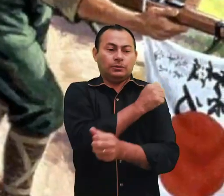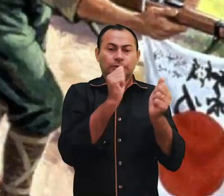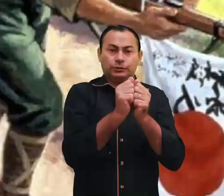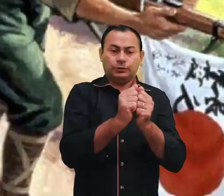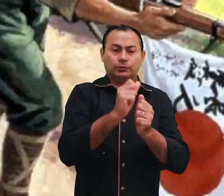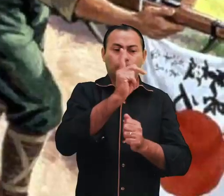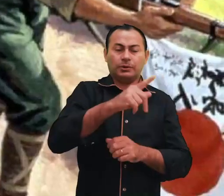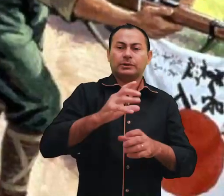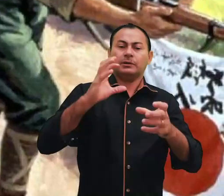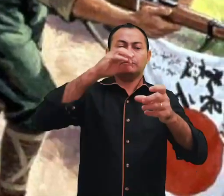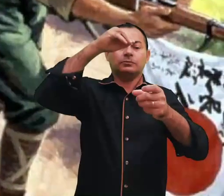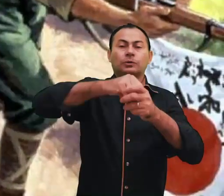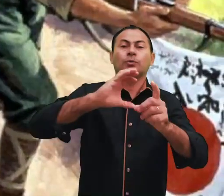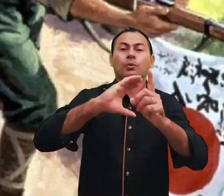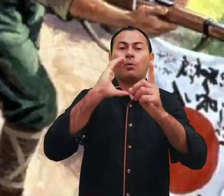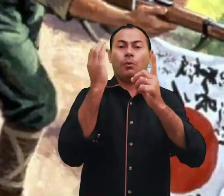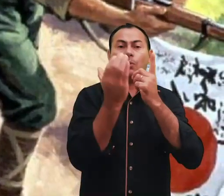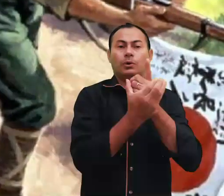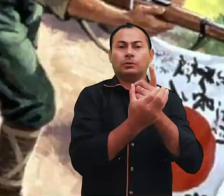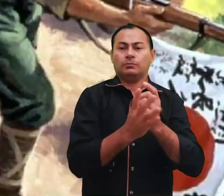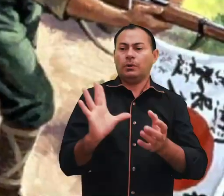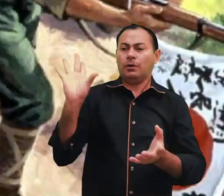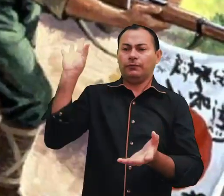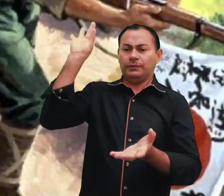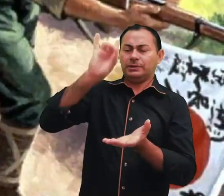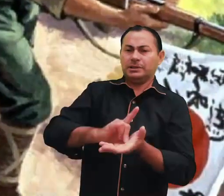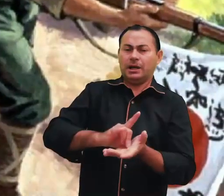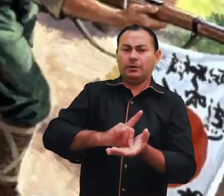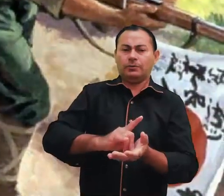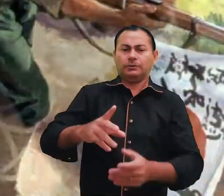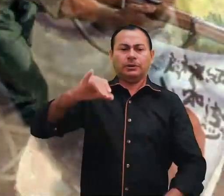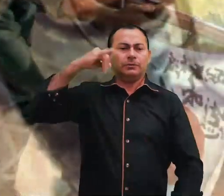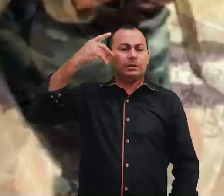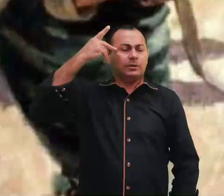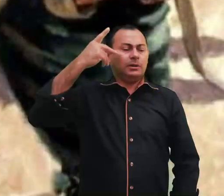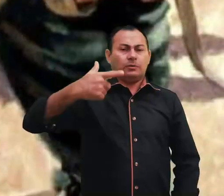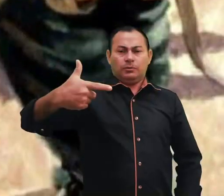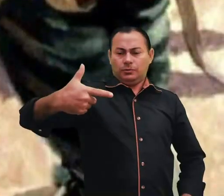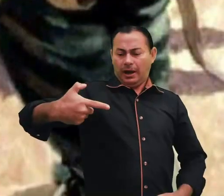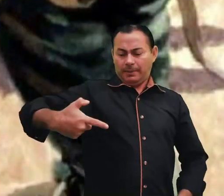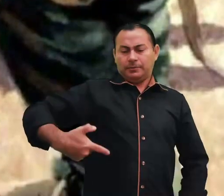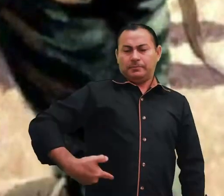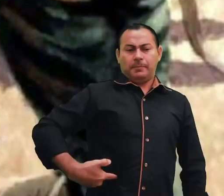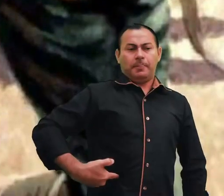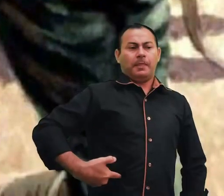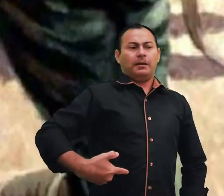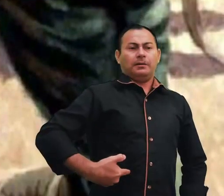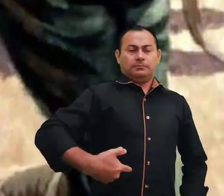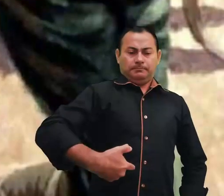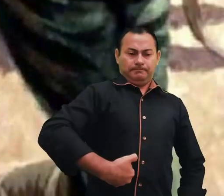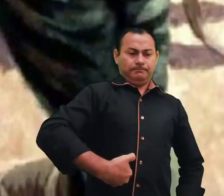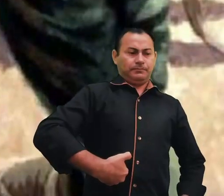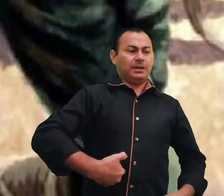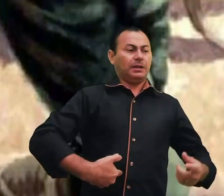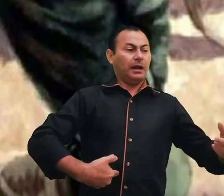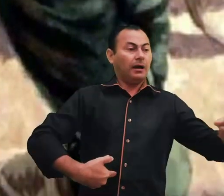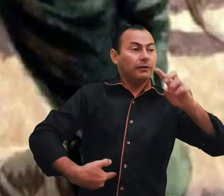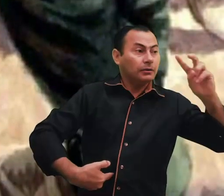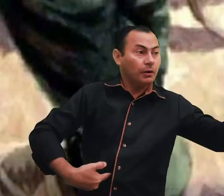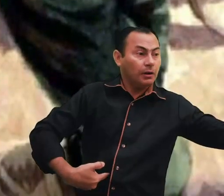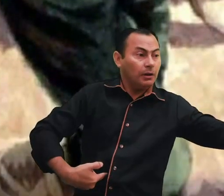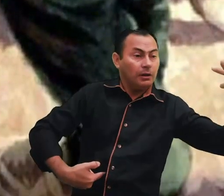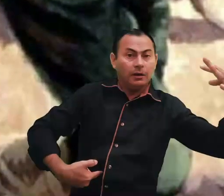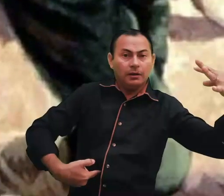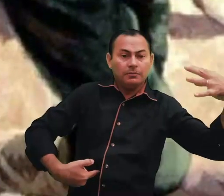no meio de um culto. Um oficial japonês colocou a arma no estômago daquele homem e ali, na frente de todo